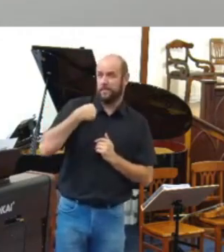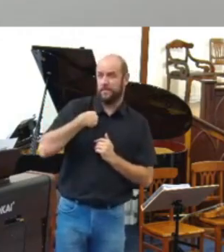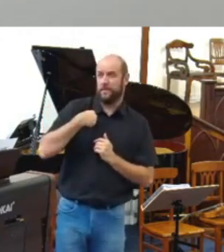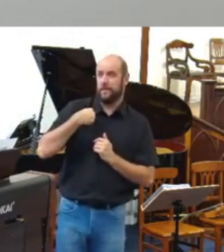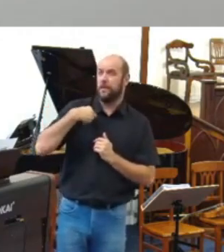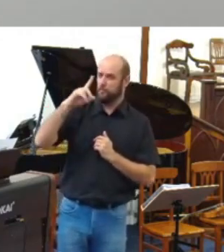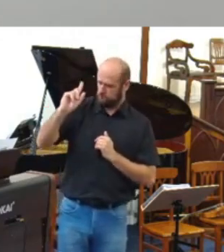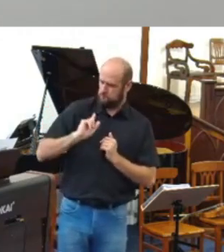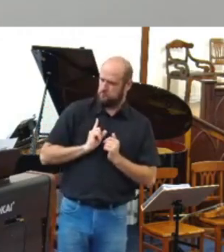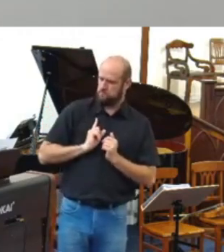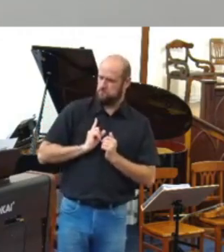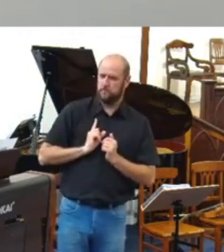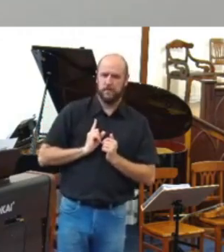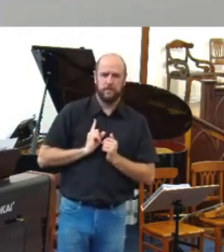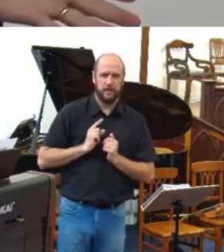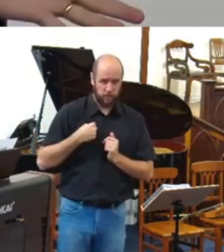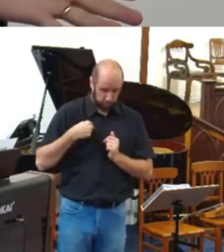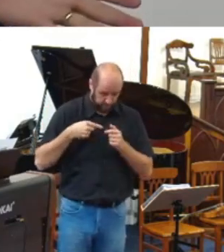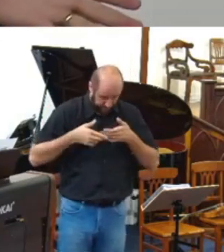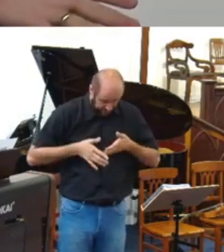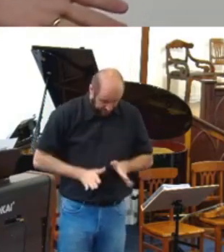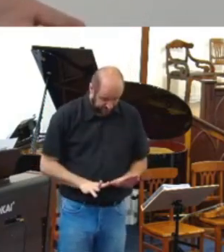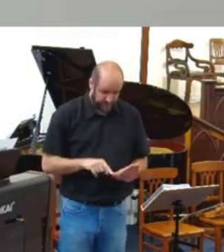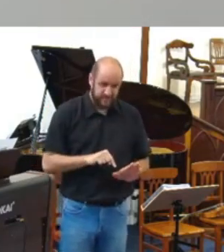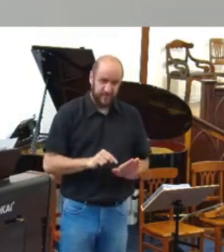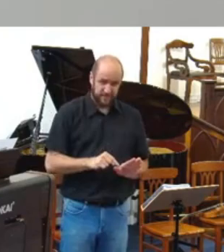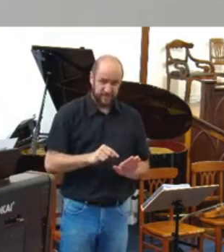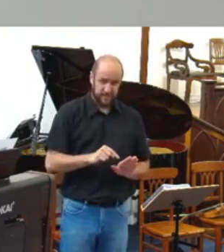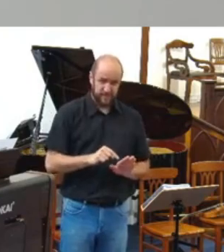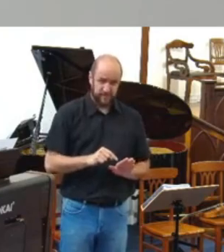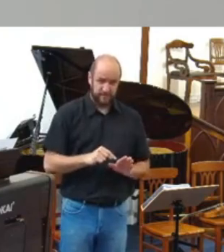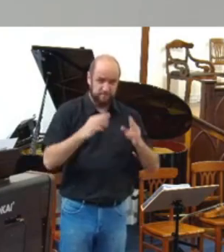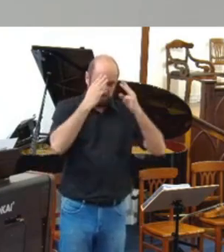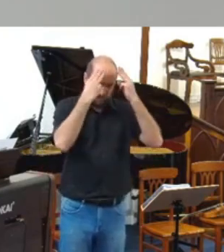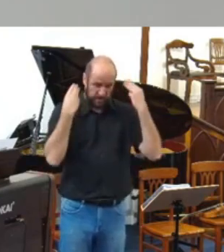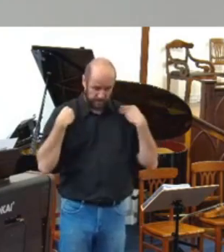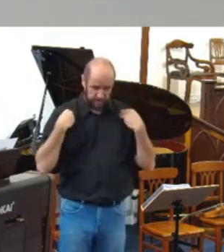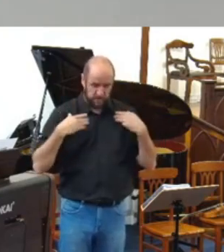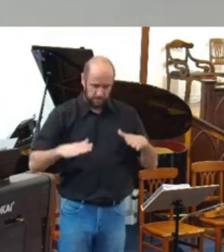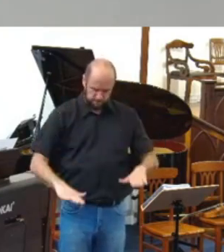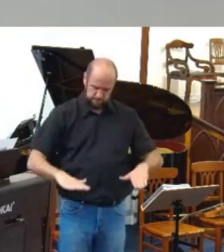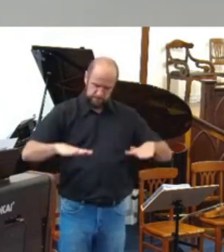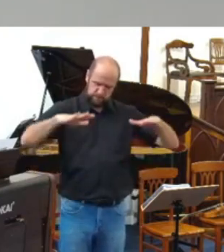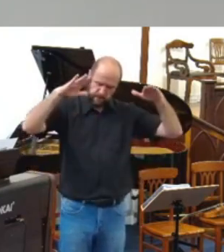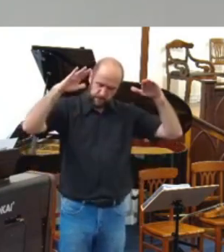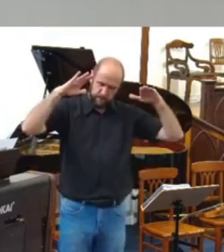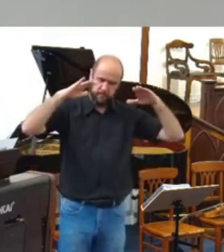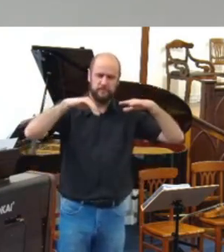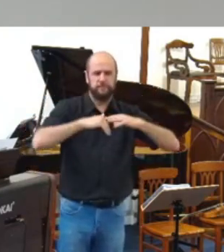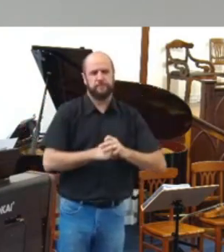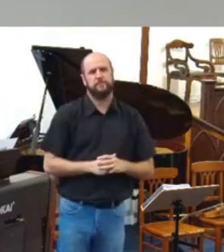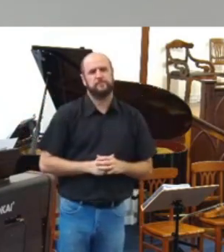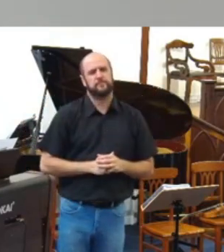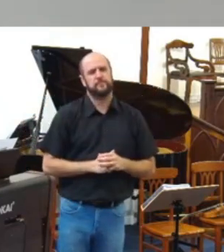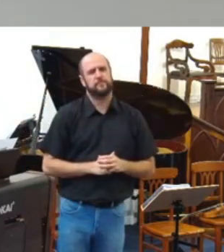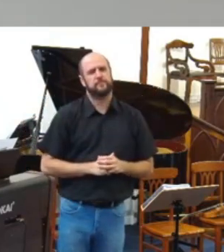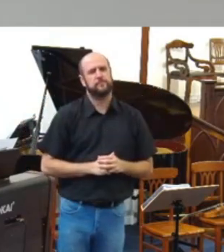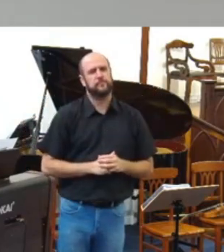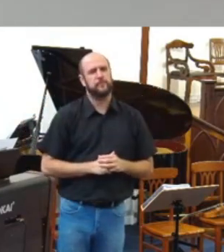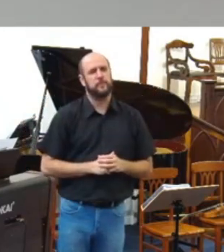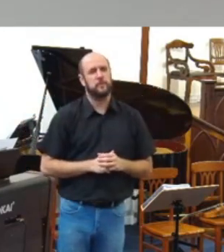Eu vim, eu nasci de Maria, eu cresci, eu